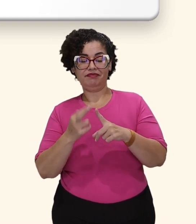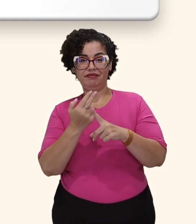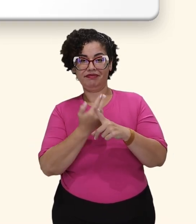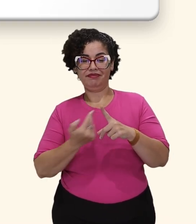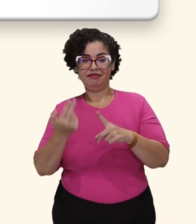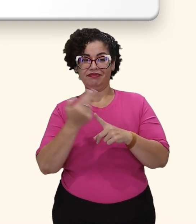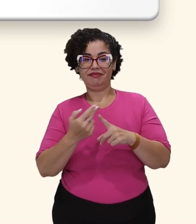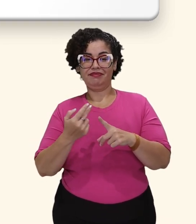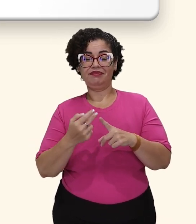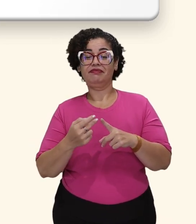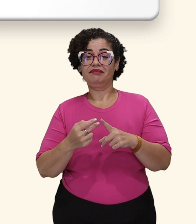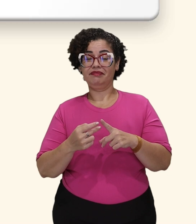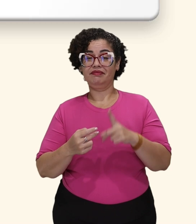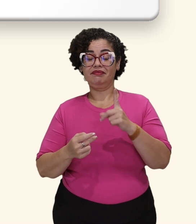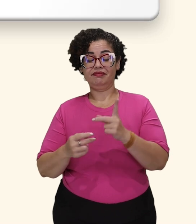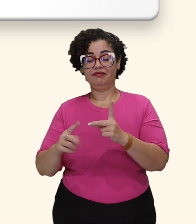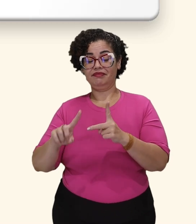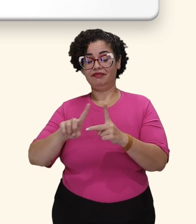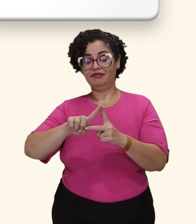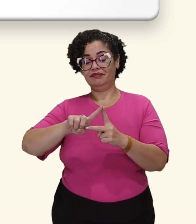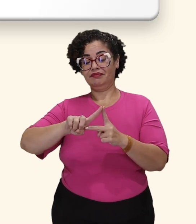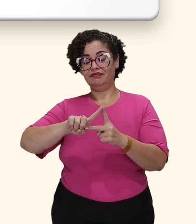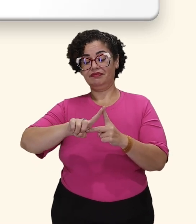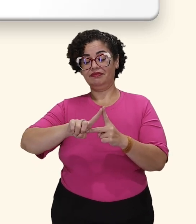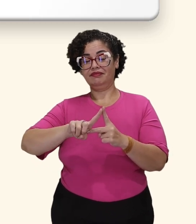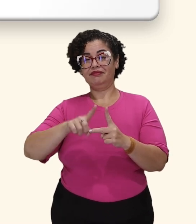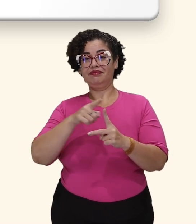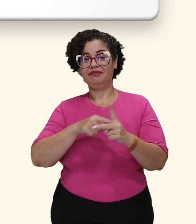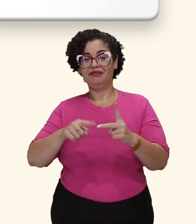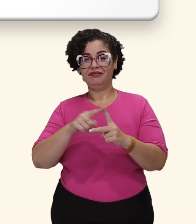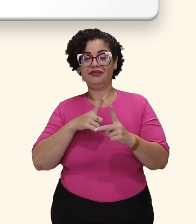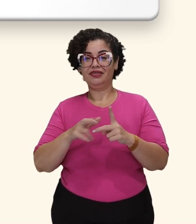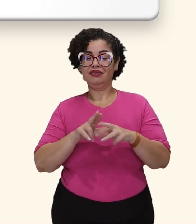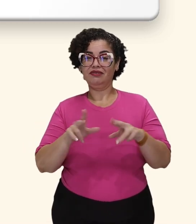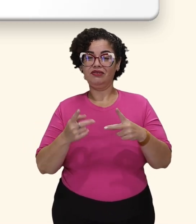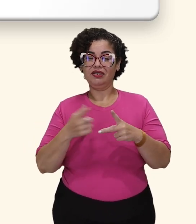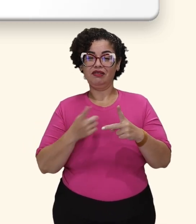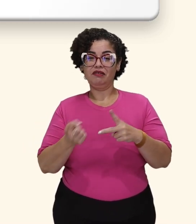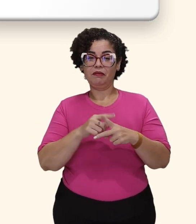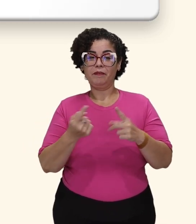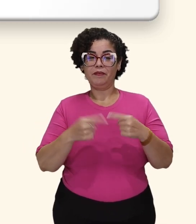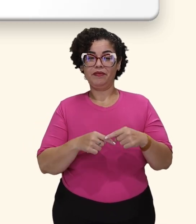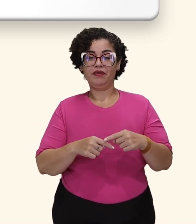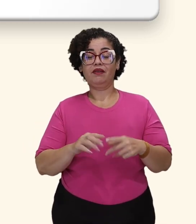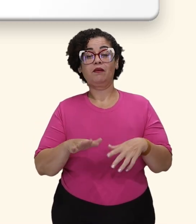A medida do lado de um triângulo está ligada à medida do ângulo oposto a este